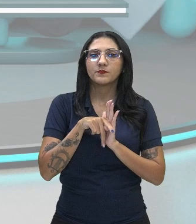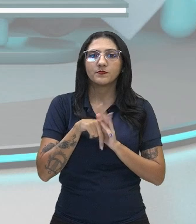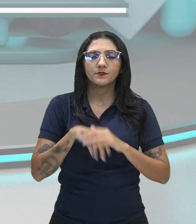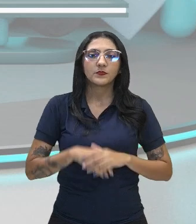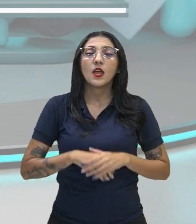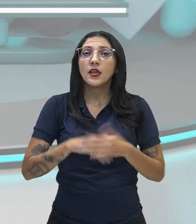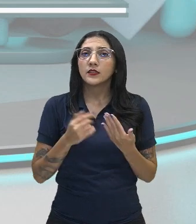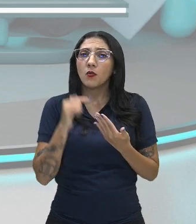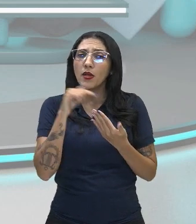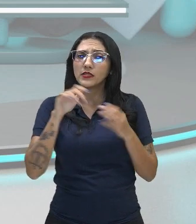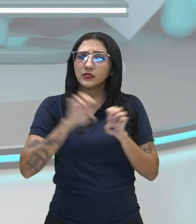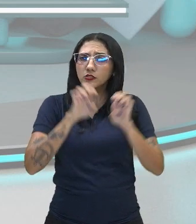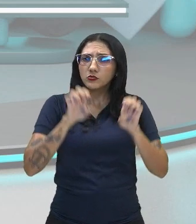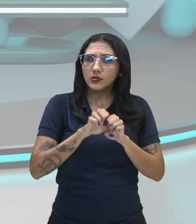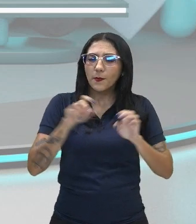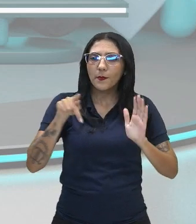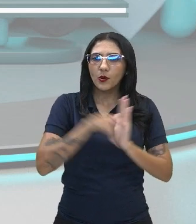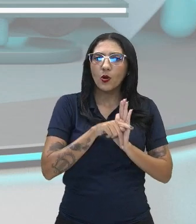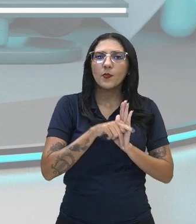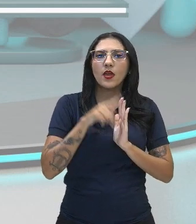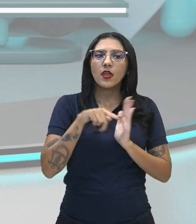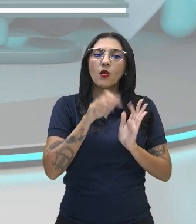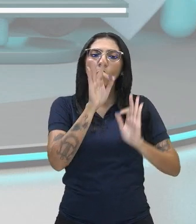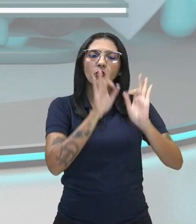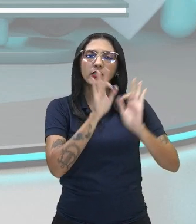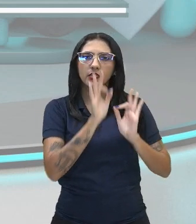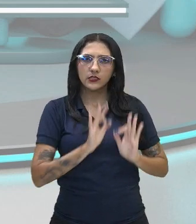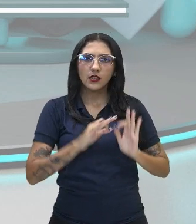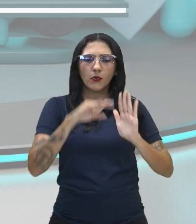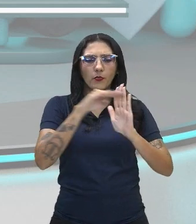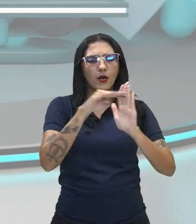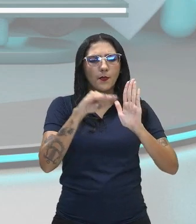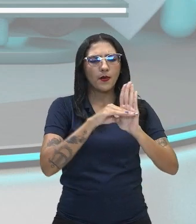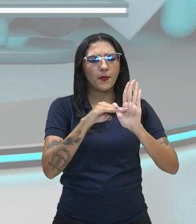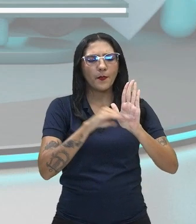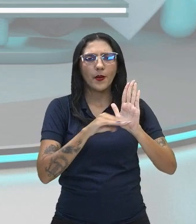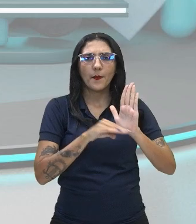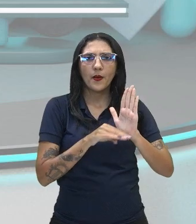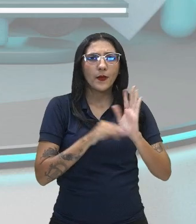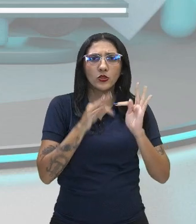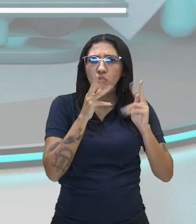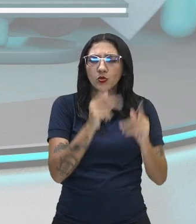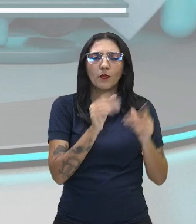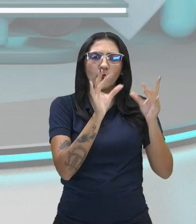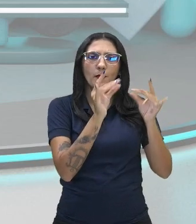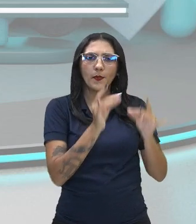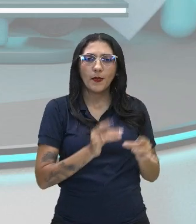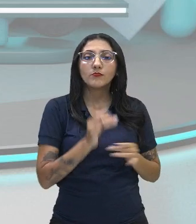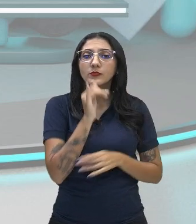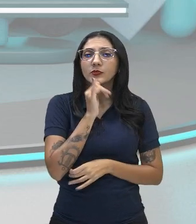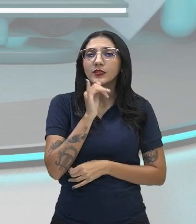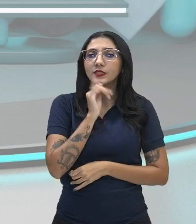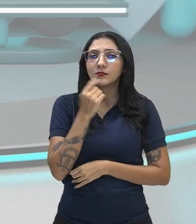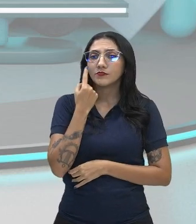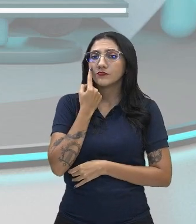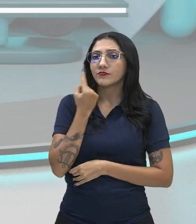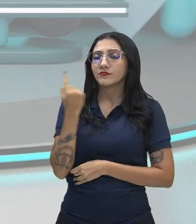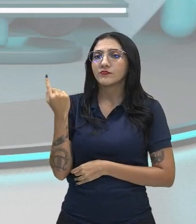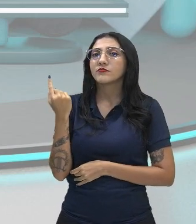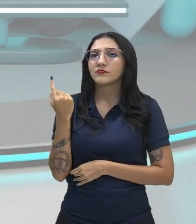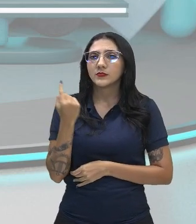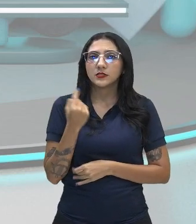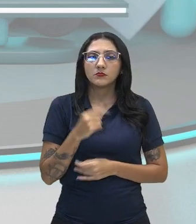essa estrutura própria é o formato, a sequência, os elementos específicos. Exemplo disso, uma